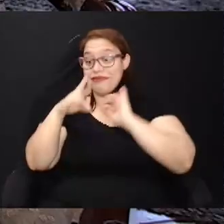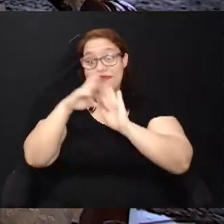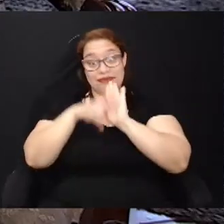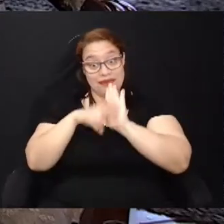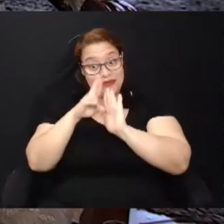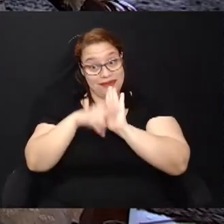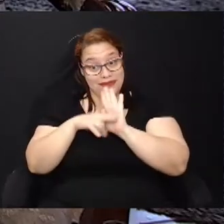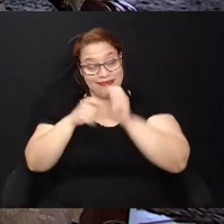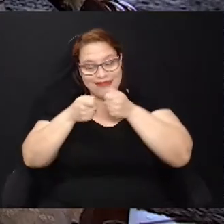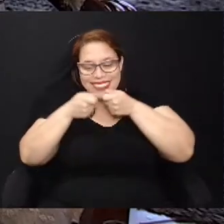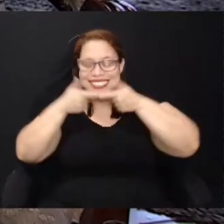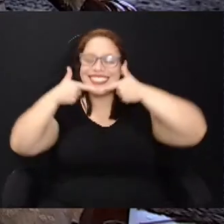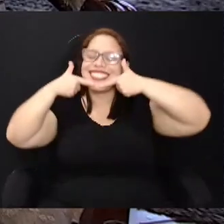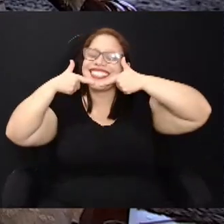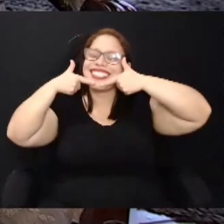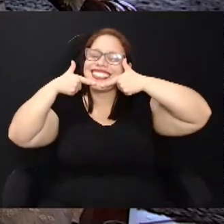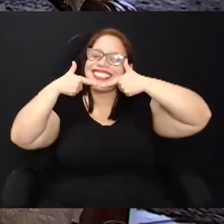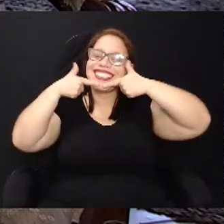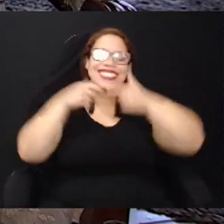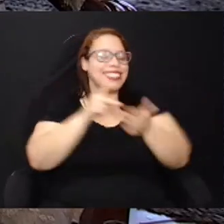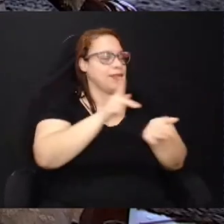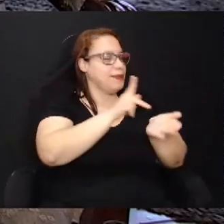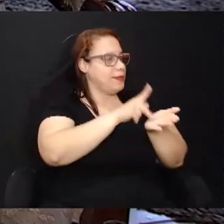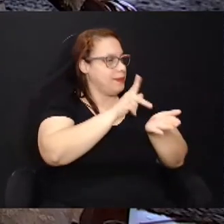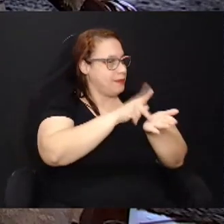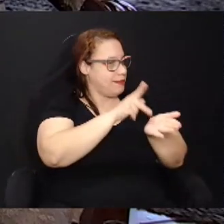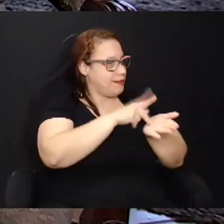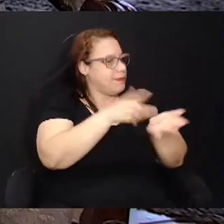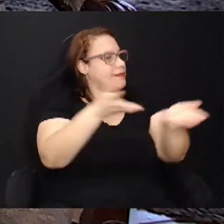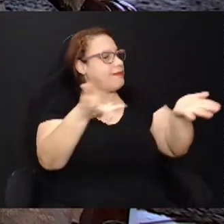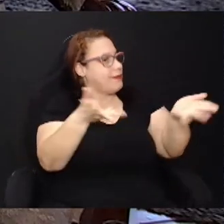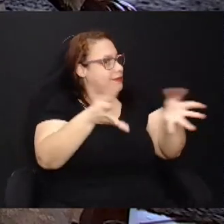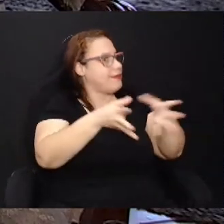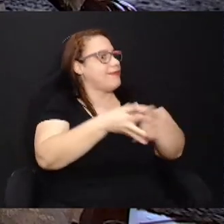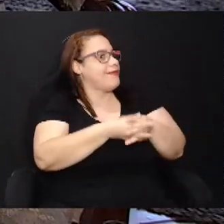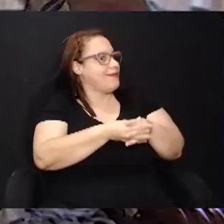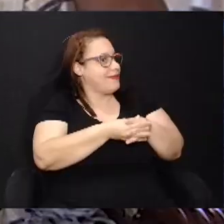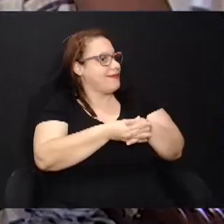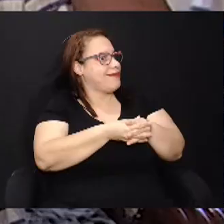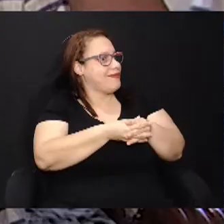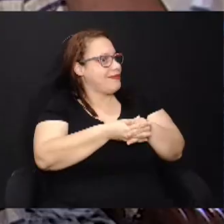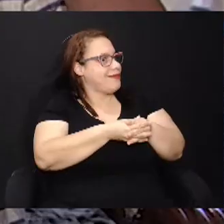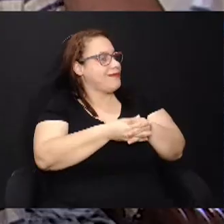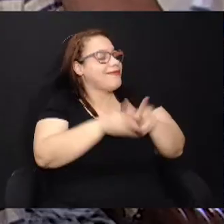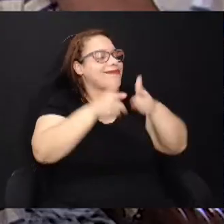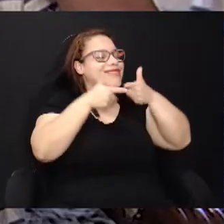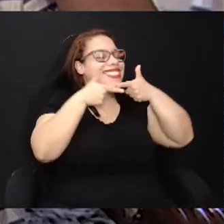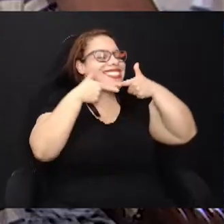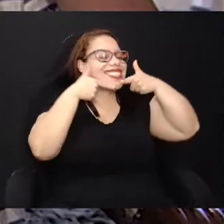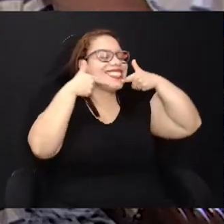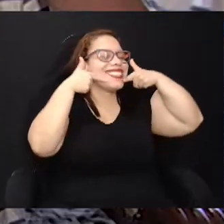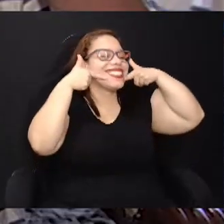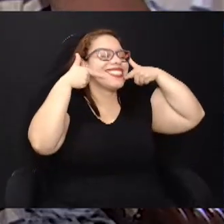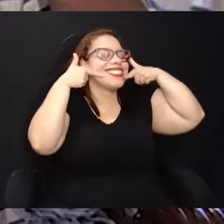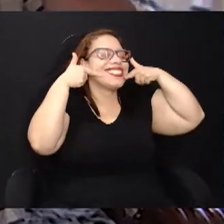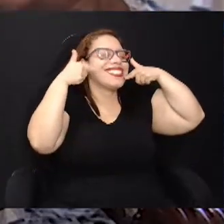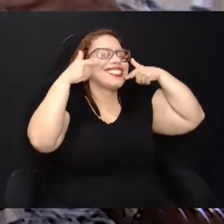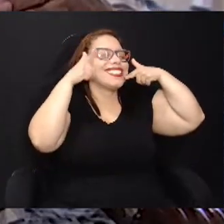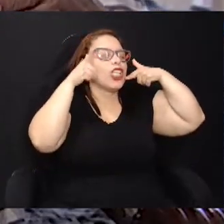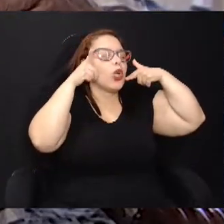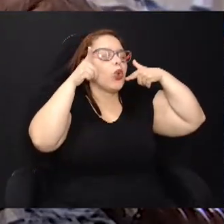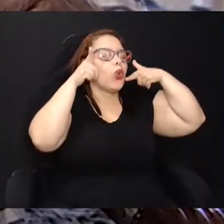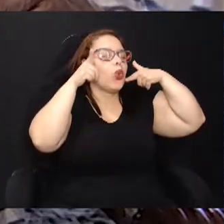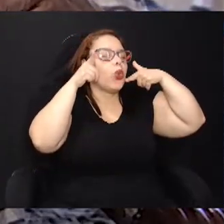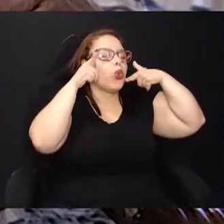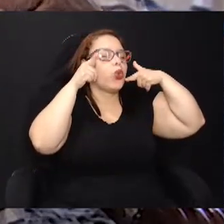sorriso. É verdade. E é muito econômico. Quando você sorri, você relaxa a musculatura da face. Você